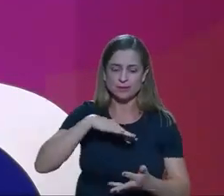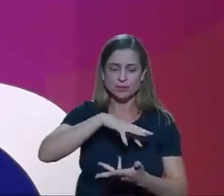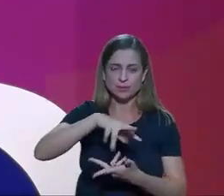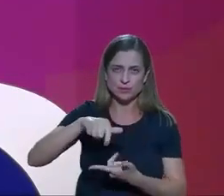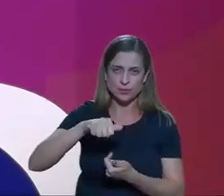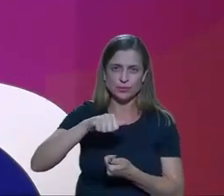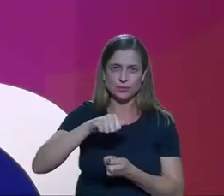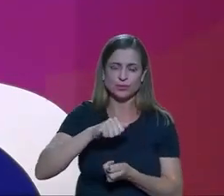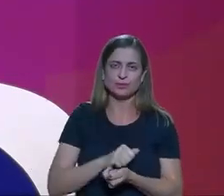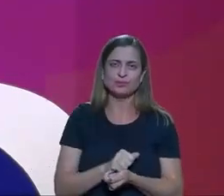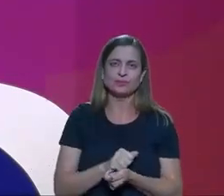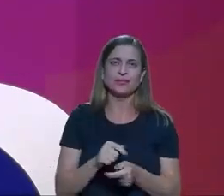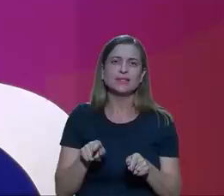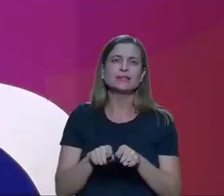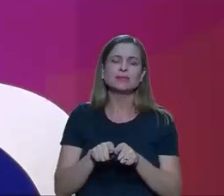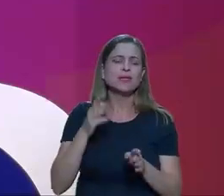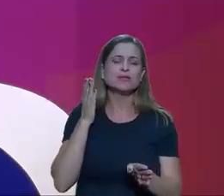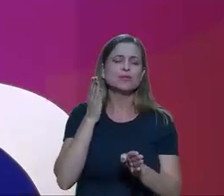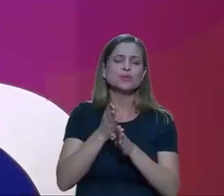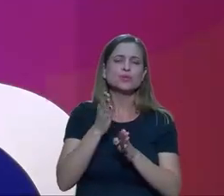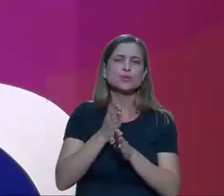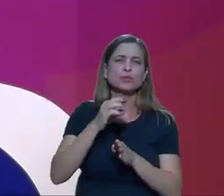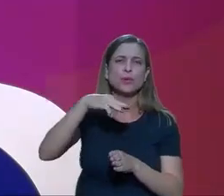O descobrimento de um manjar